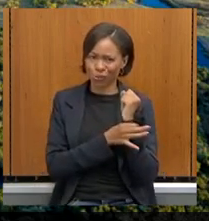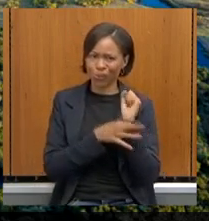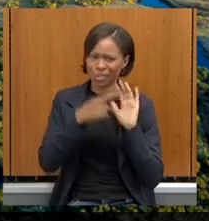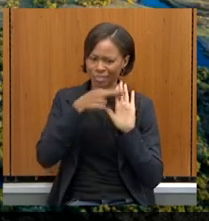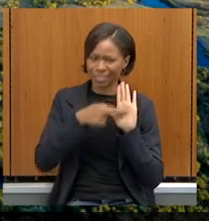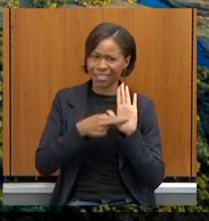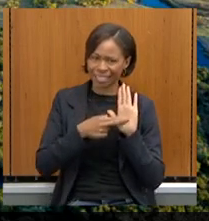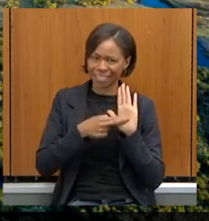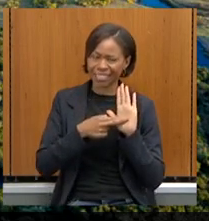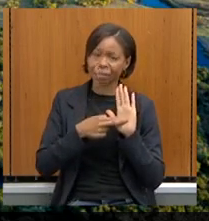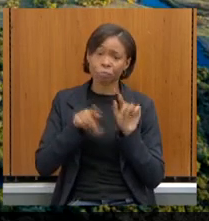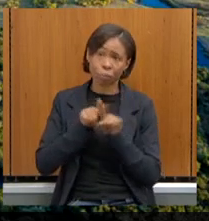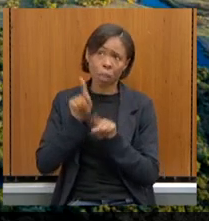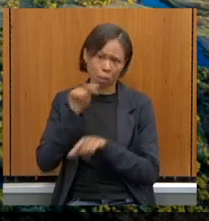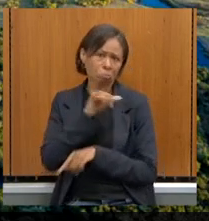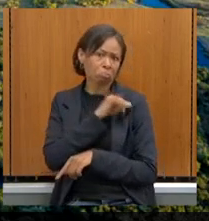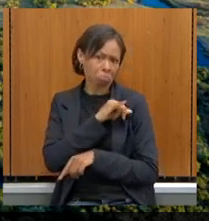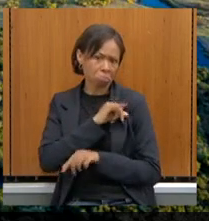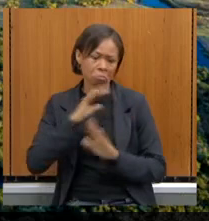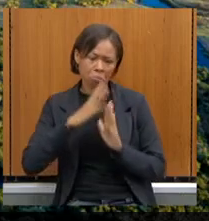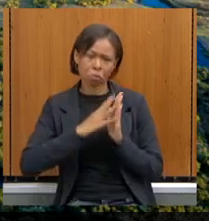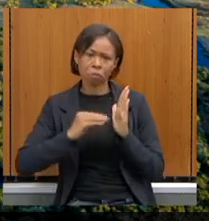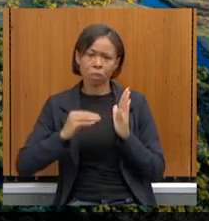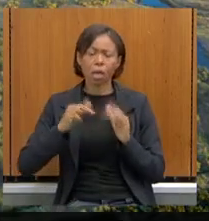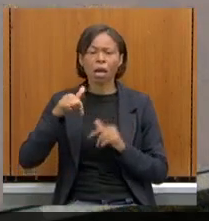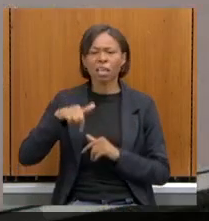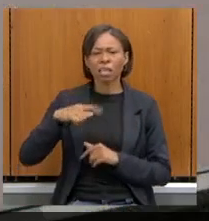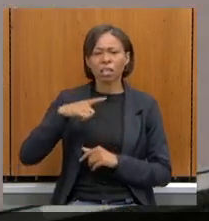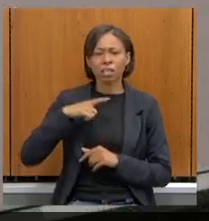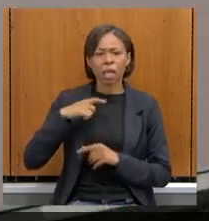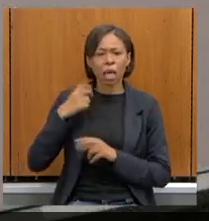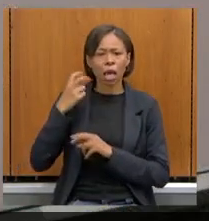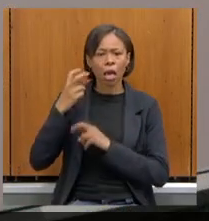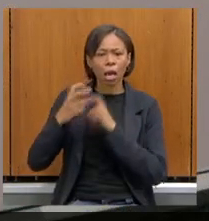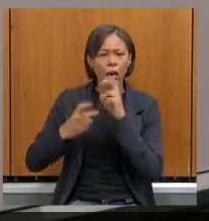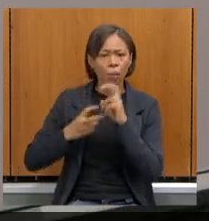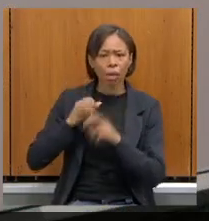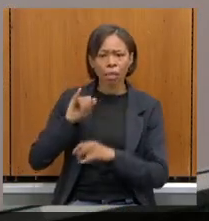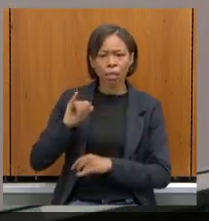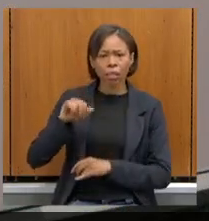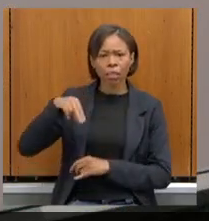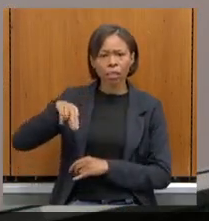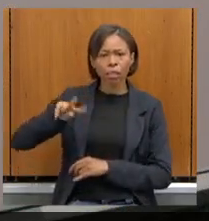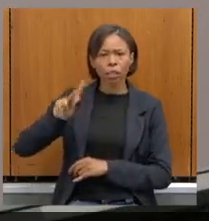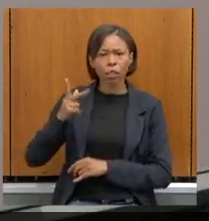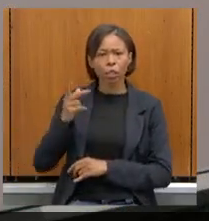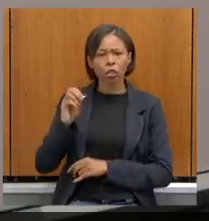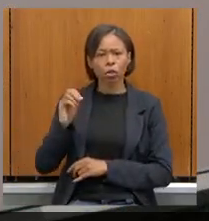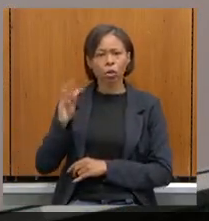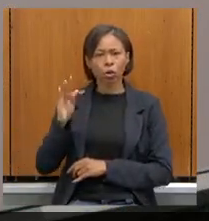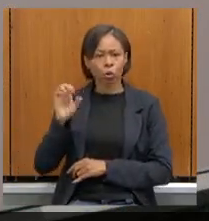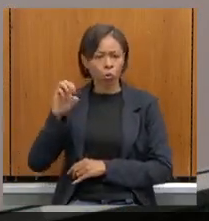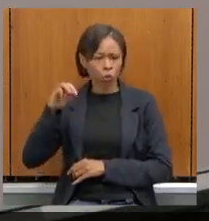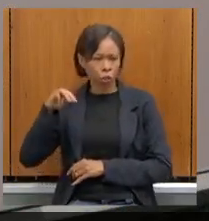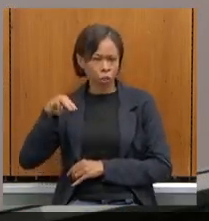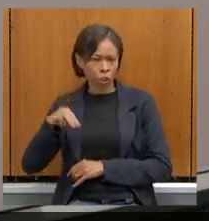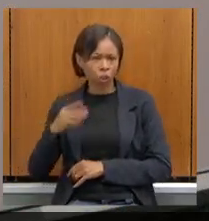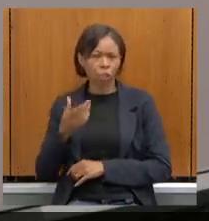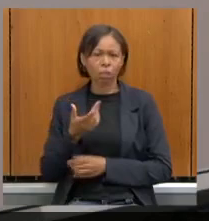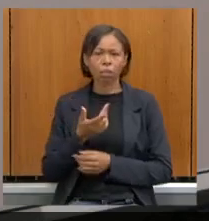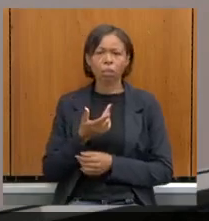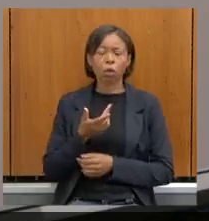alegria. E aqui nós temos Zinhotim, o primeiro hotel a aderir foi o Ouro Minas, enfim, o selo está